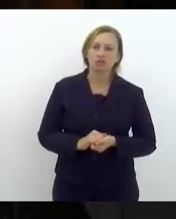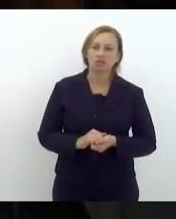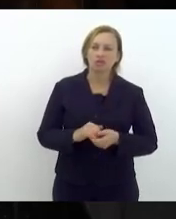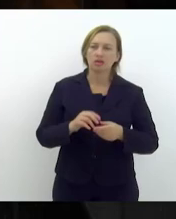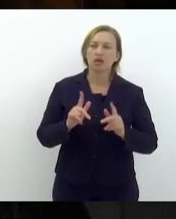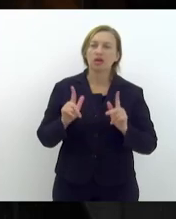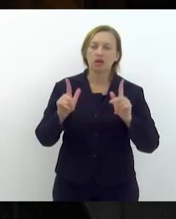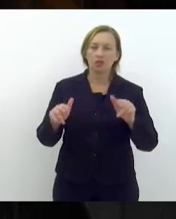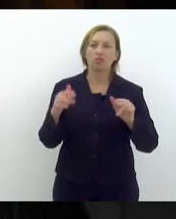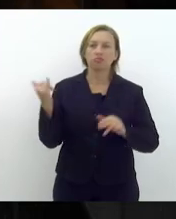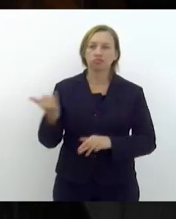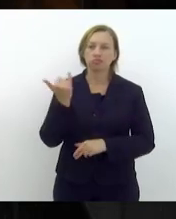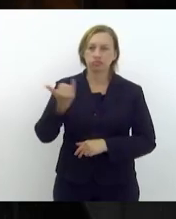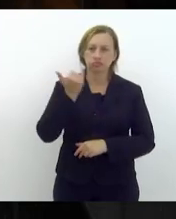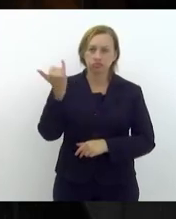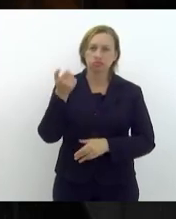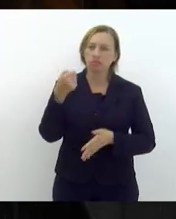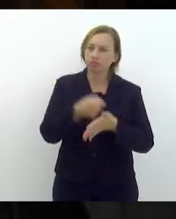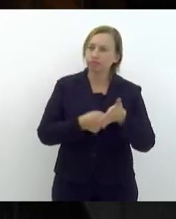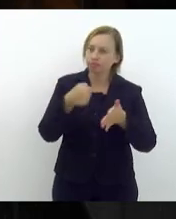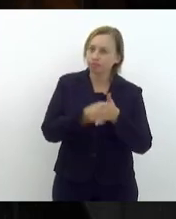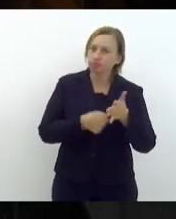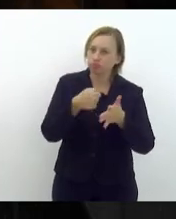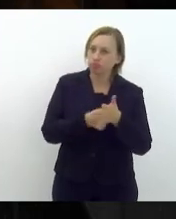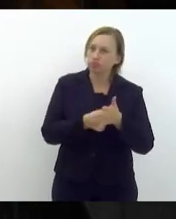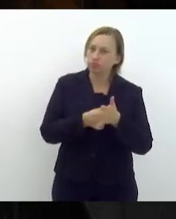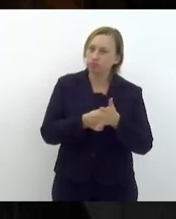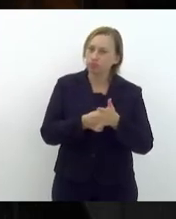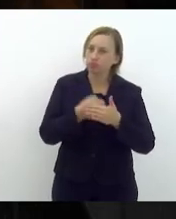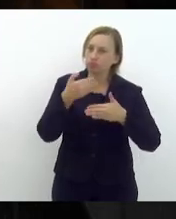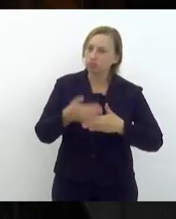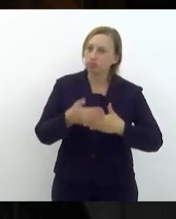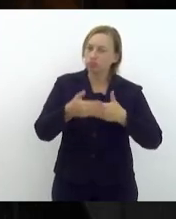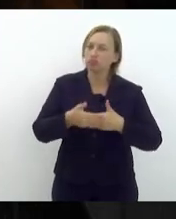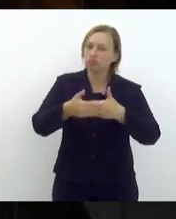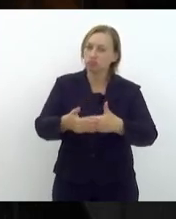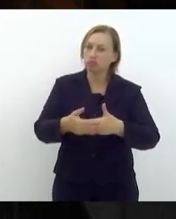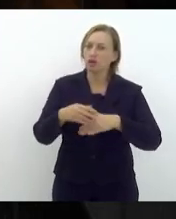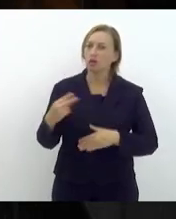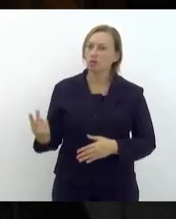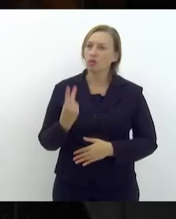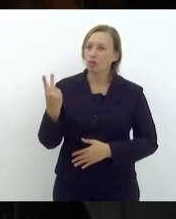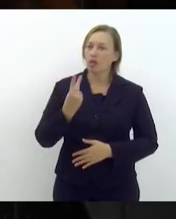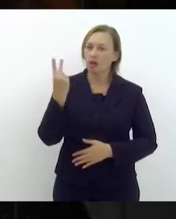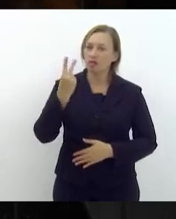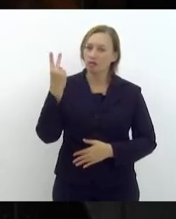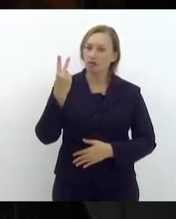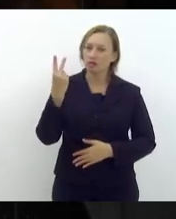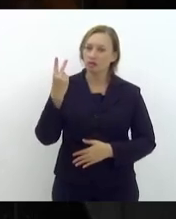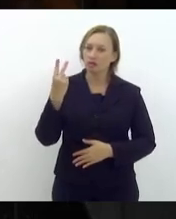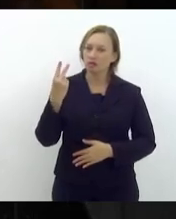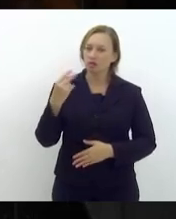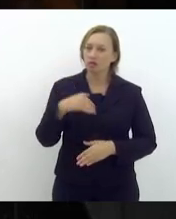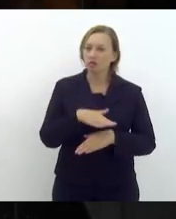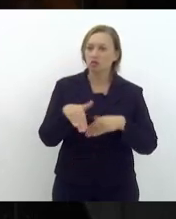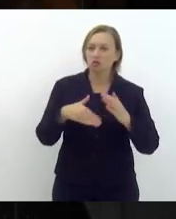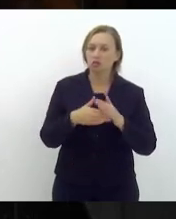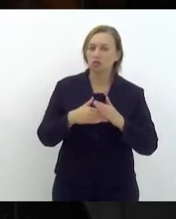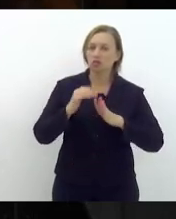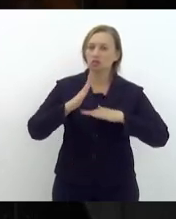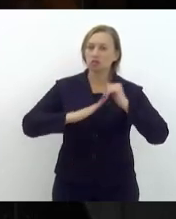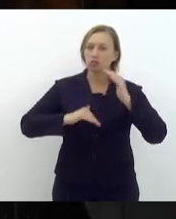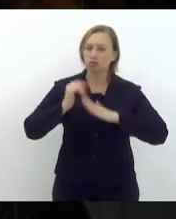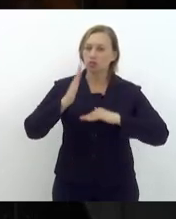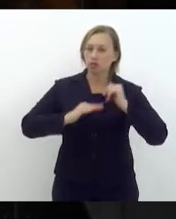importância a nossa luta para avançar na valorização de todos os profissionais